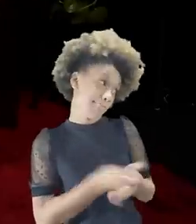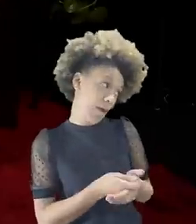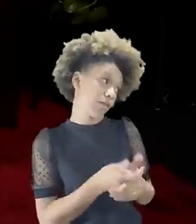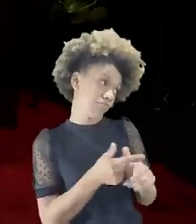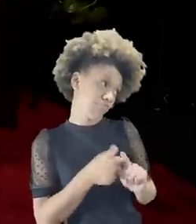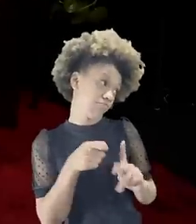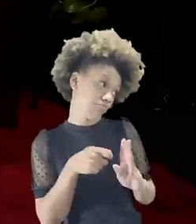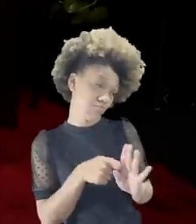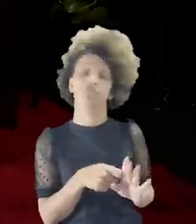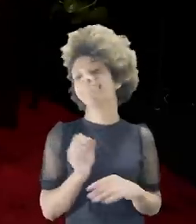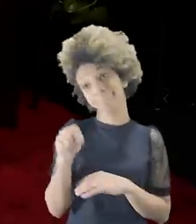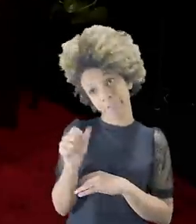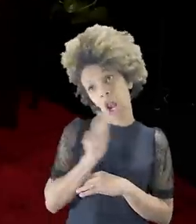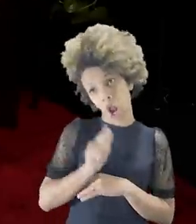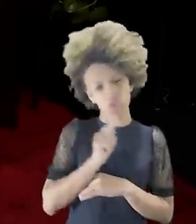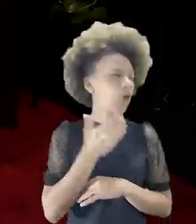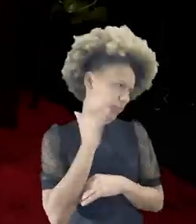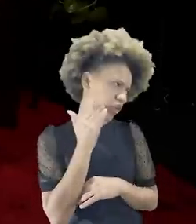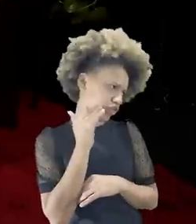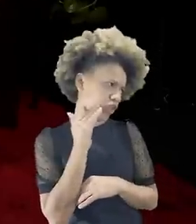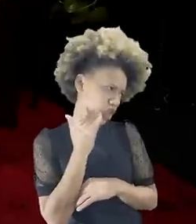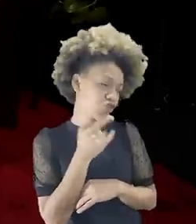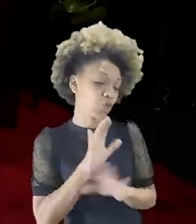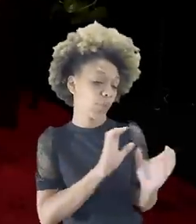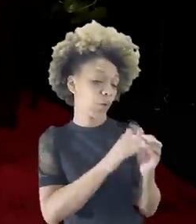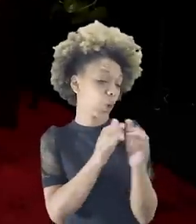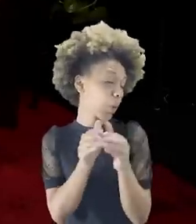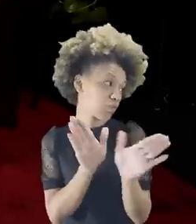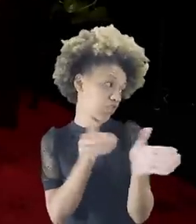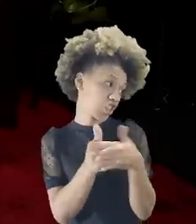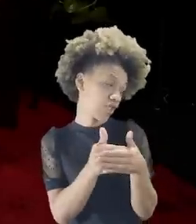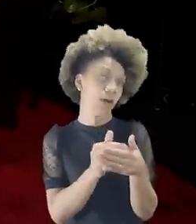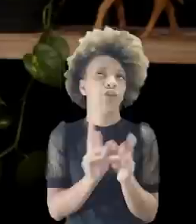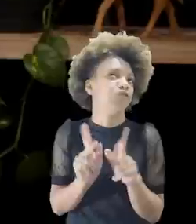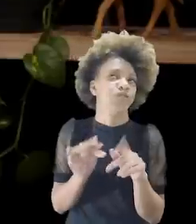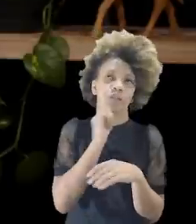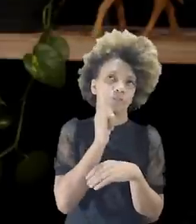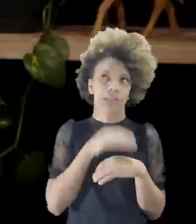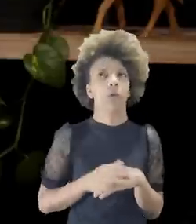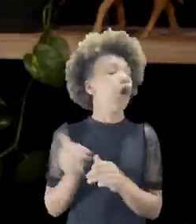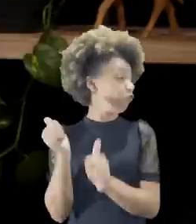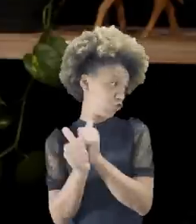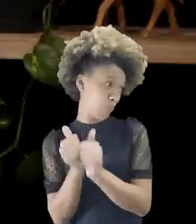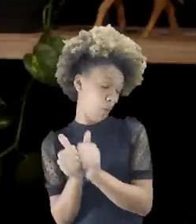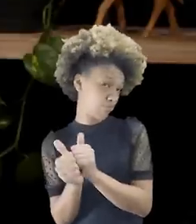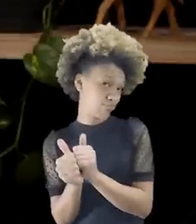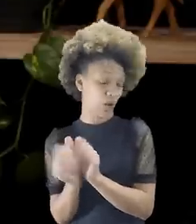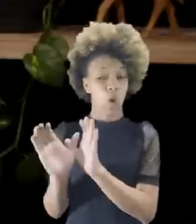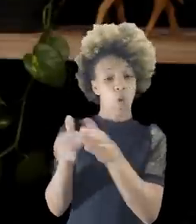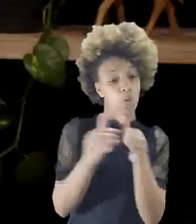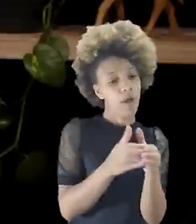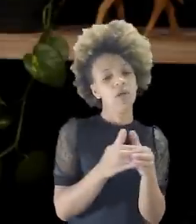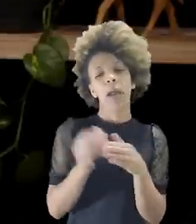óbvio que os clubes abrem várias vezes para clubes é diferente de por exemplo entendi o futebol o clube